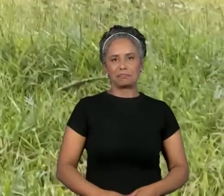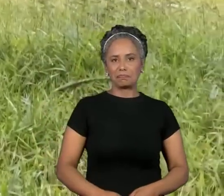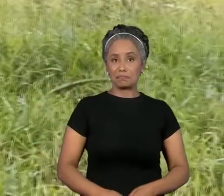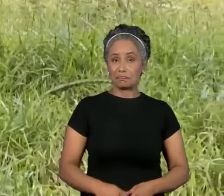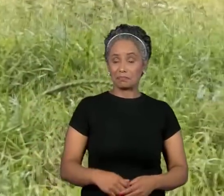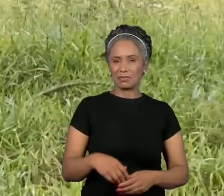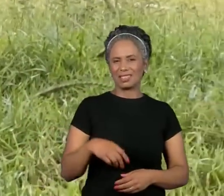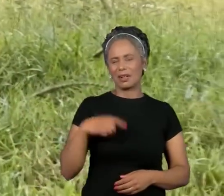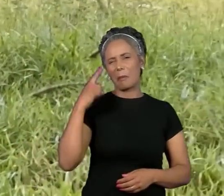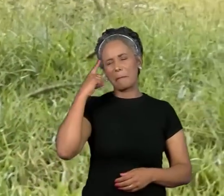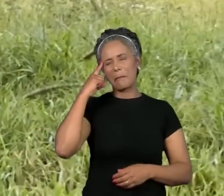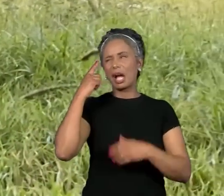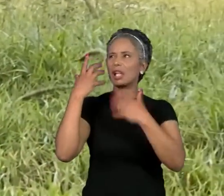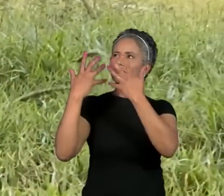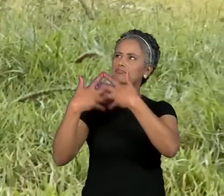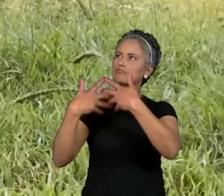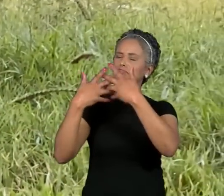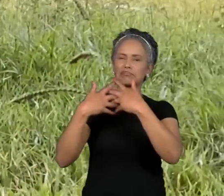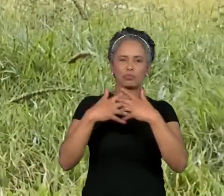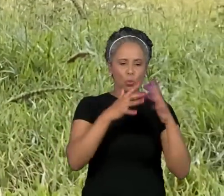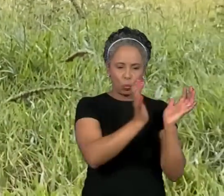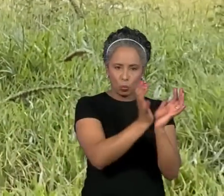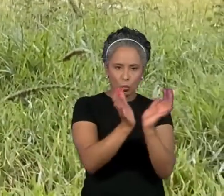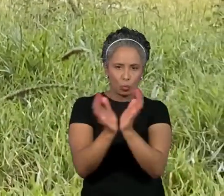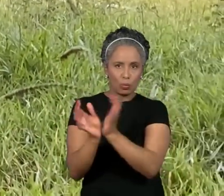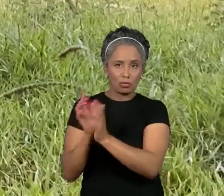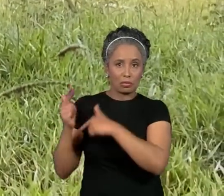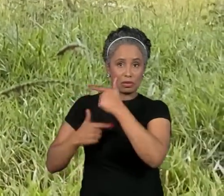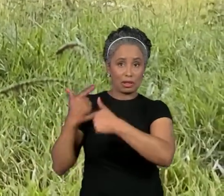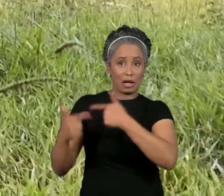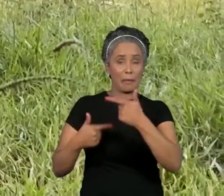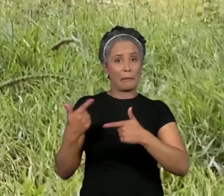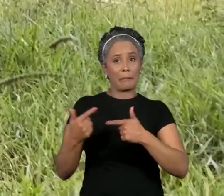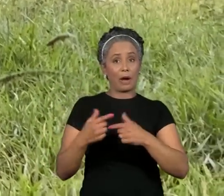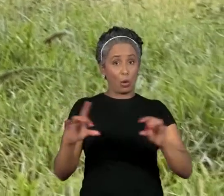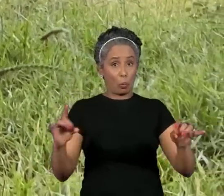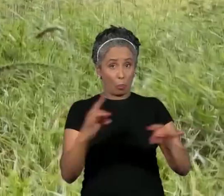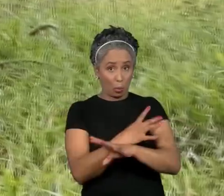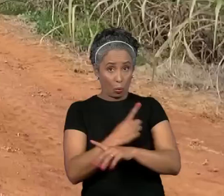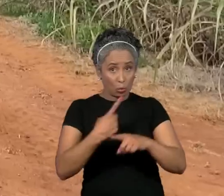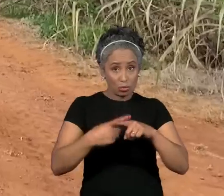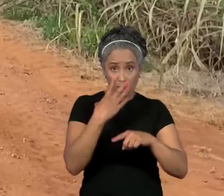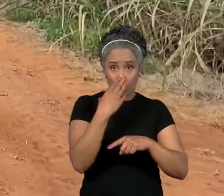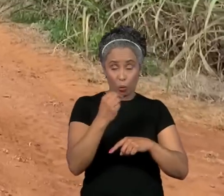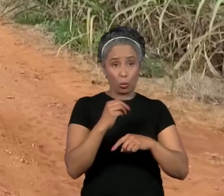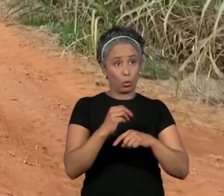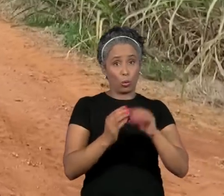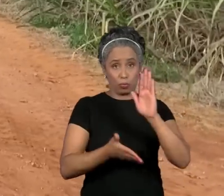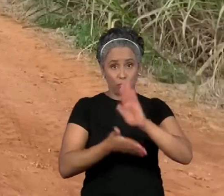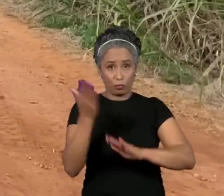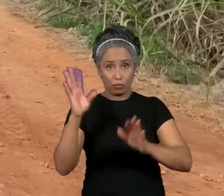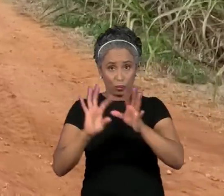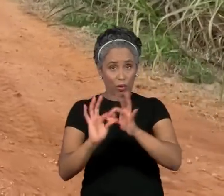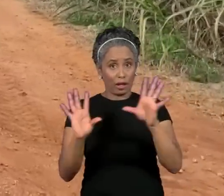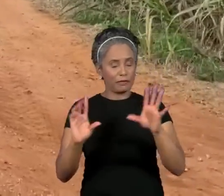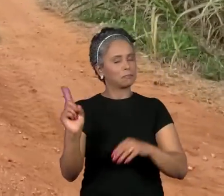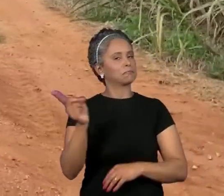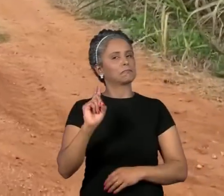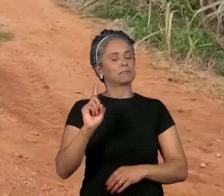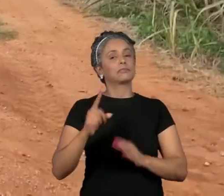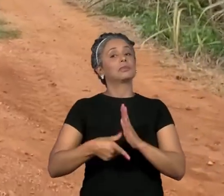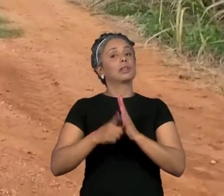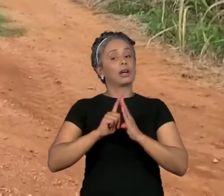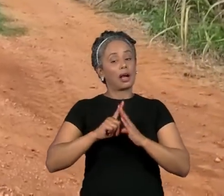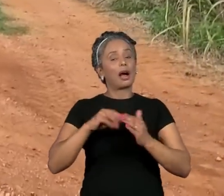Quem pensa que o trabalho das equipes acaba depois que o lobo é devolvido ao habitat está enganado. É preciso monitorar cada passo